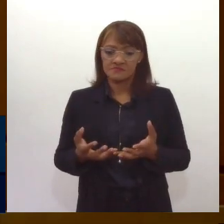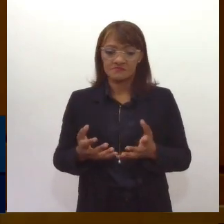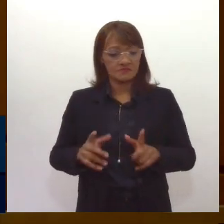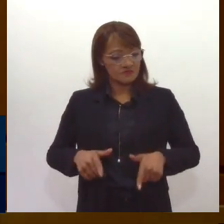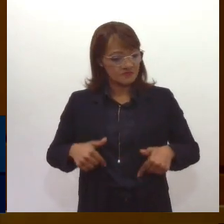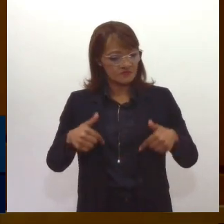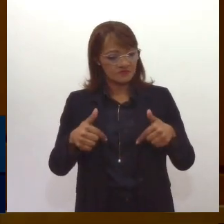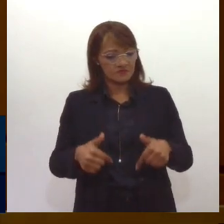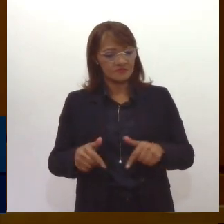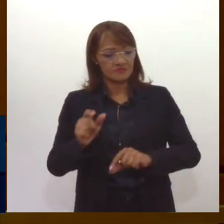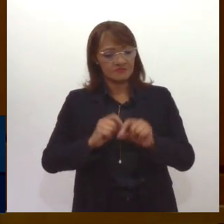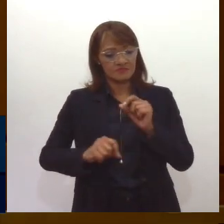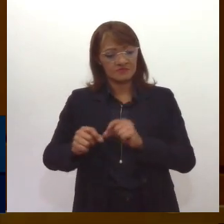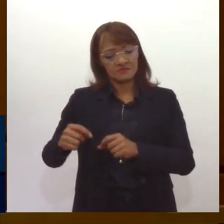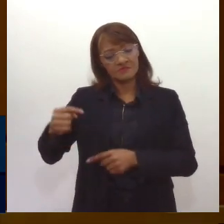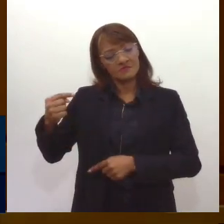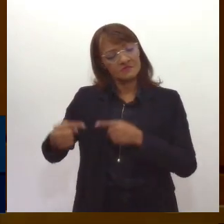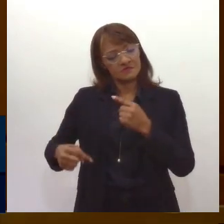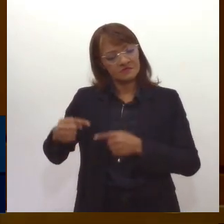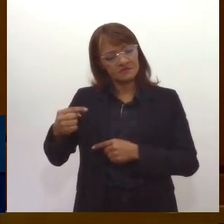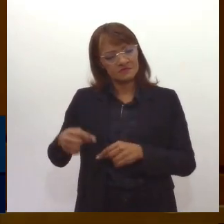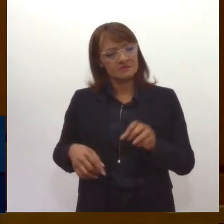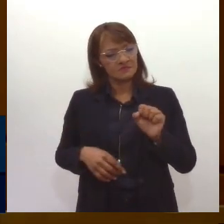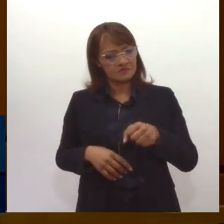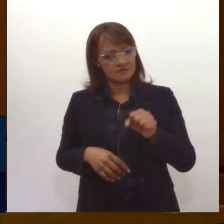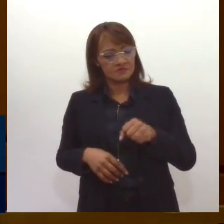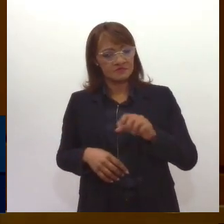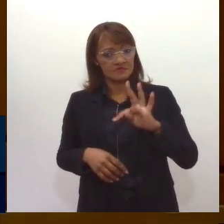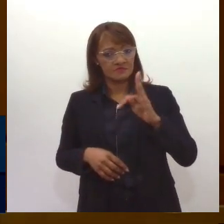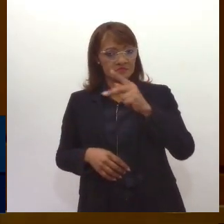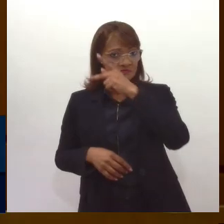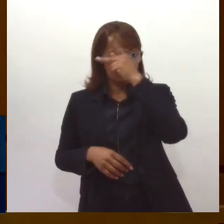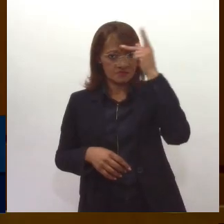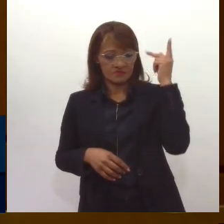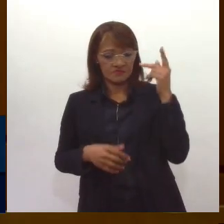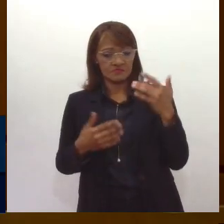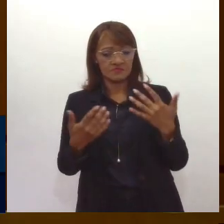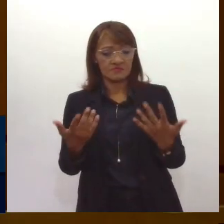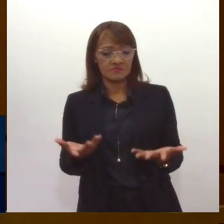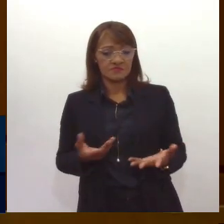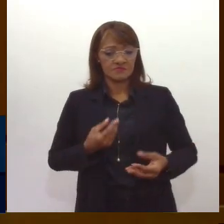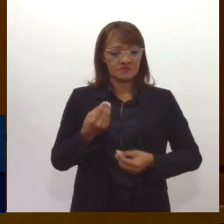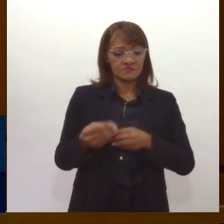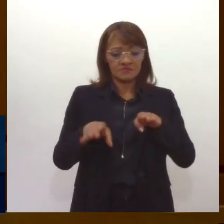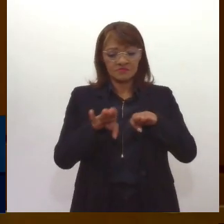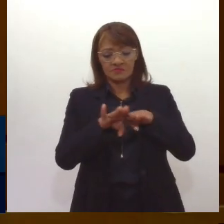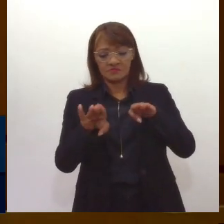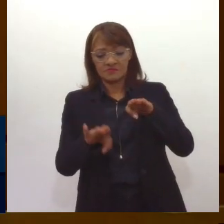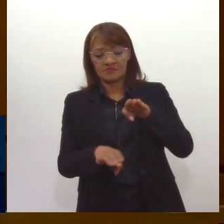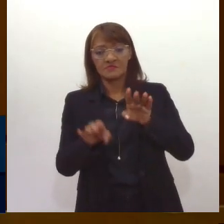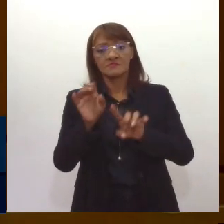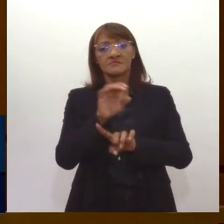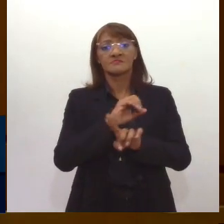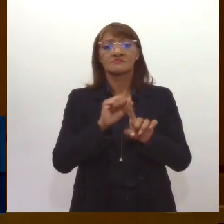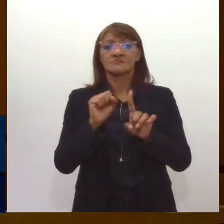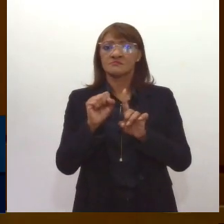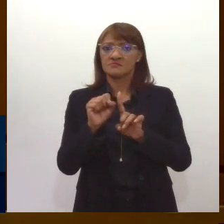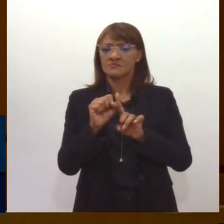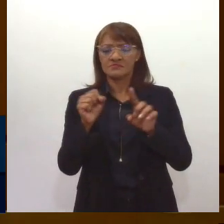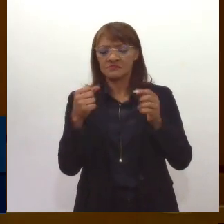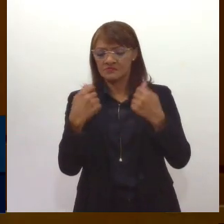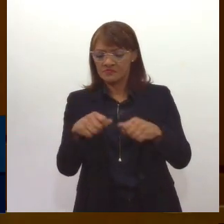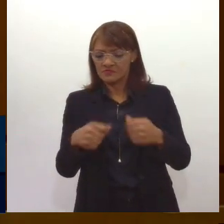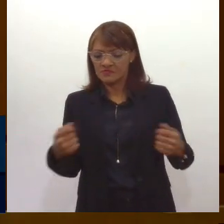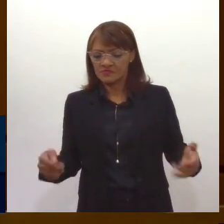para as pessoas, para diminuir essas desigualdades sociais, para diminuir as injustiças sociais.